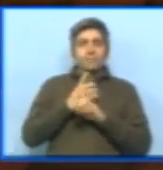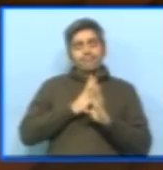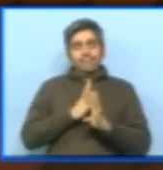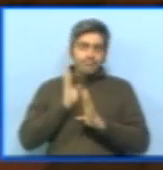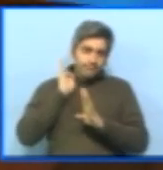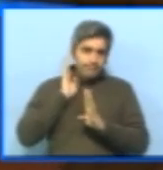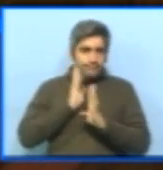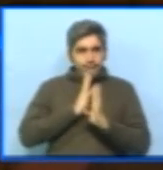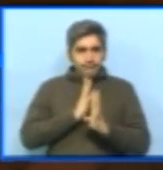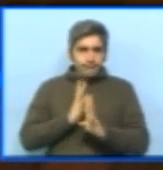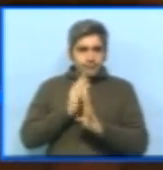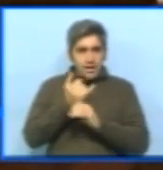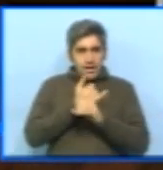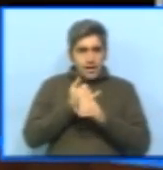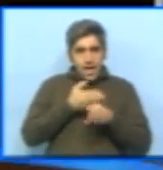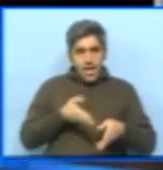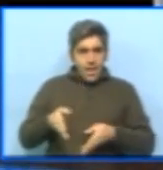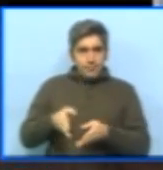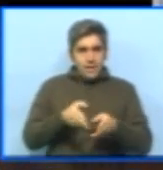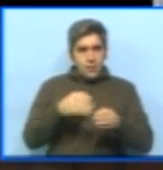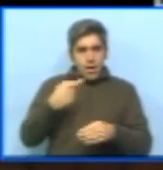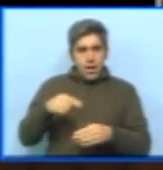caminhos da ilha,